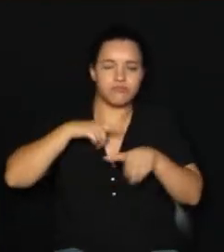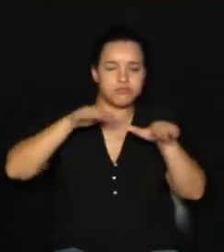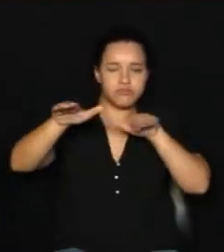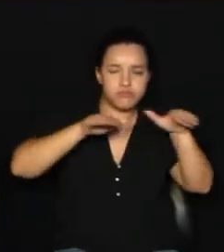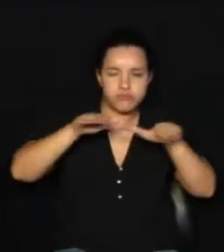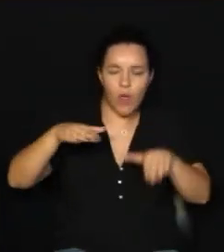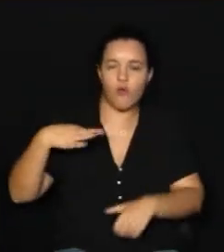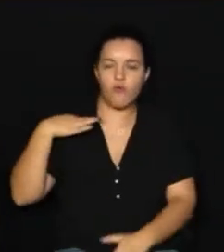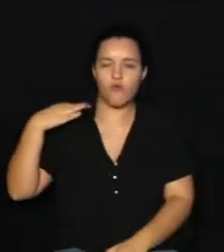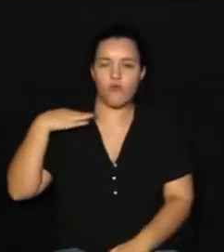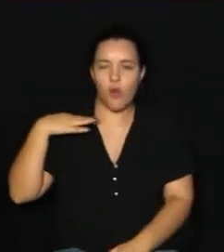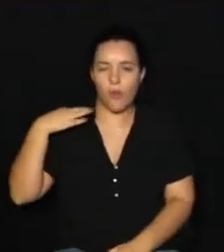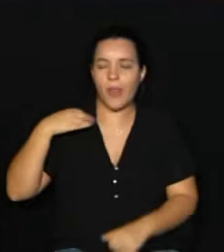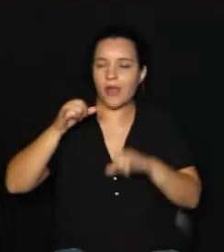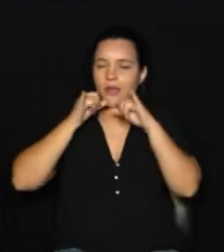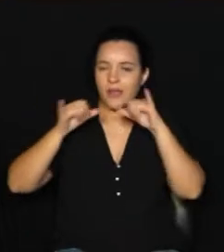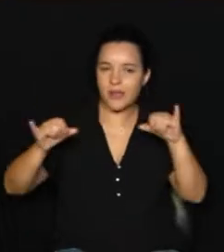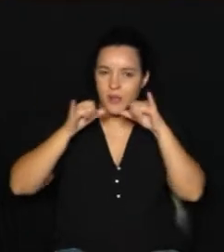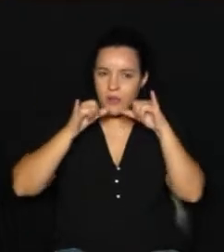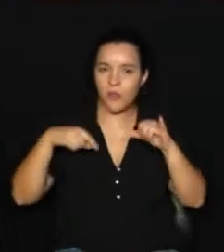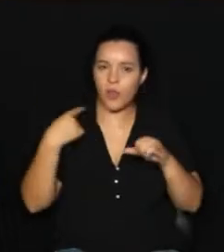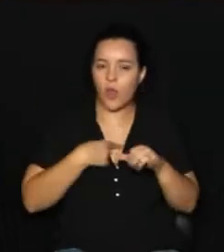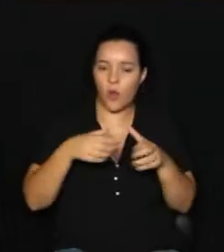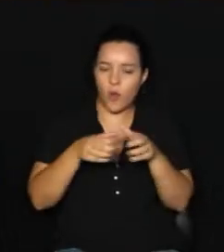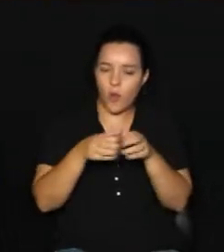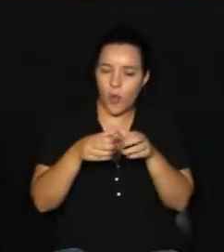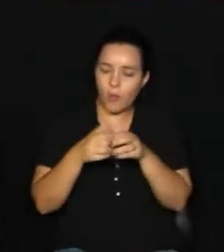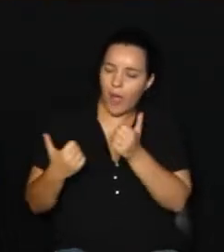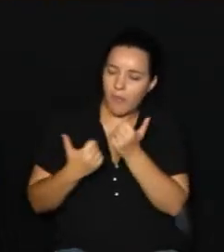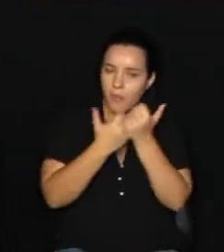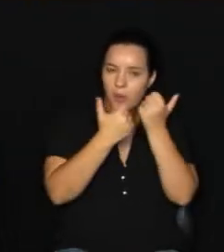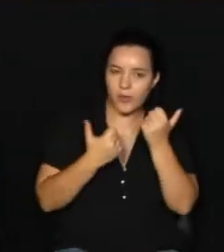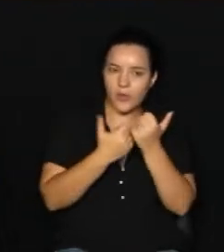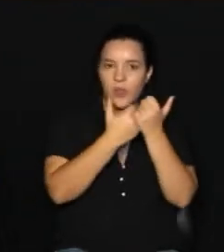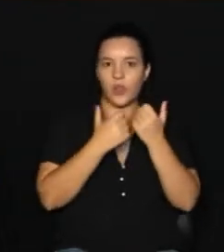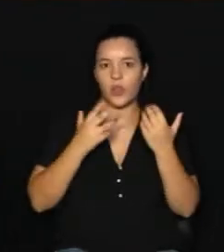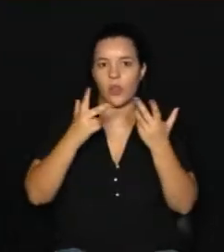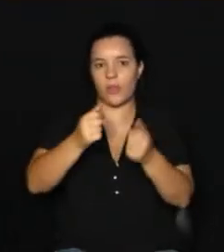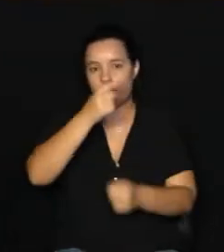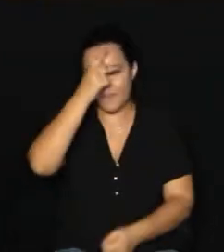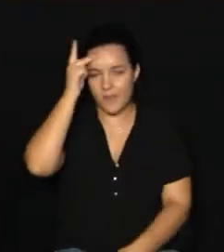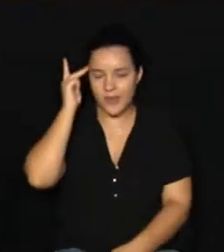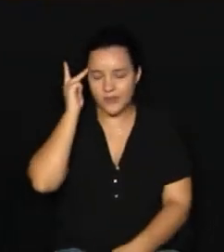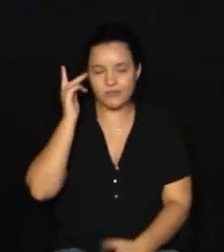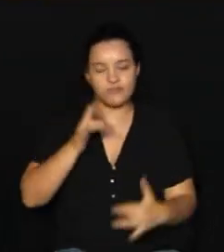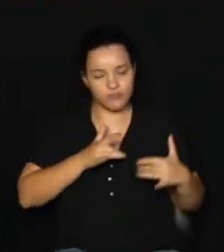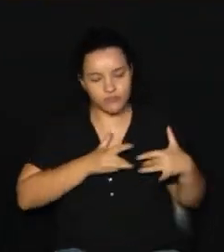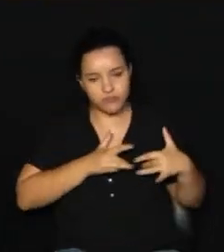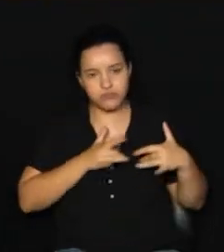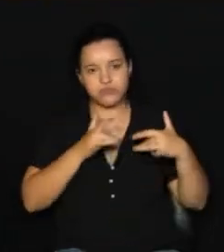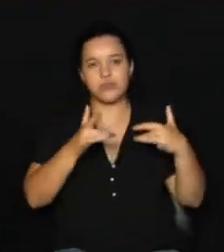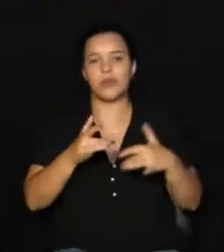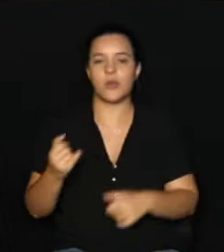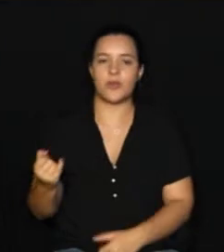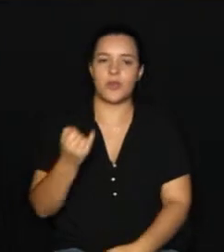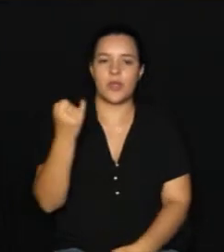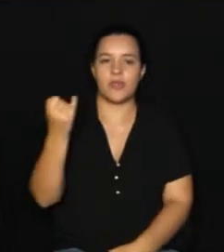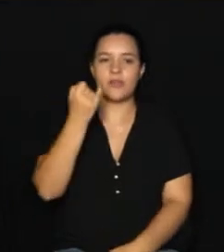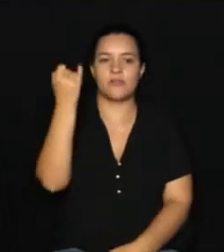nossos voluntários, nosso grupo de assessoria, todas as pessoas que se dedicaram nessa